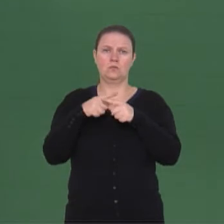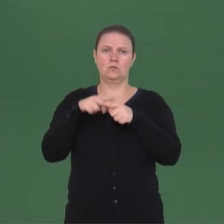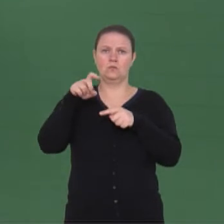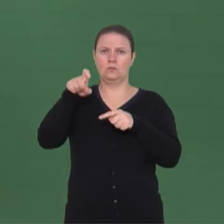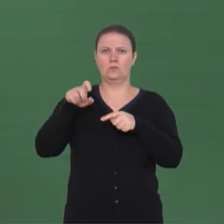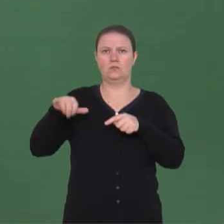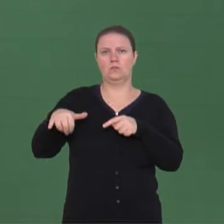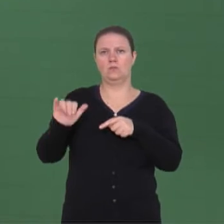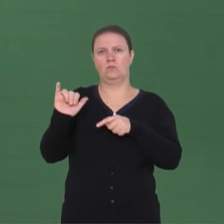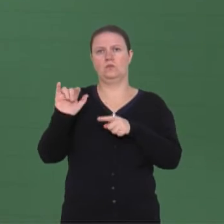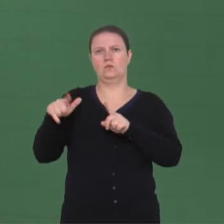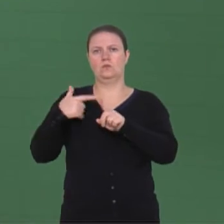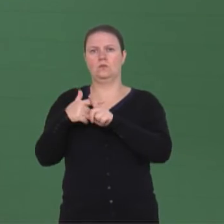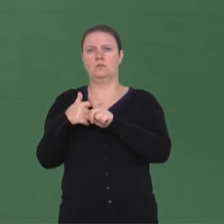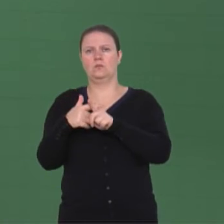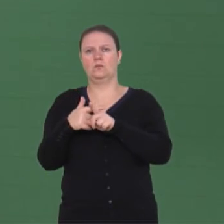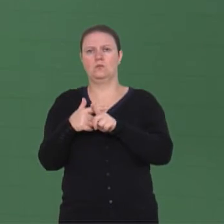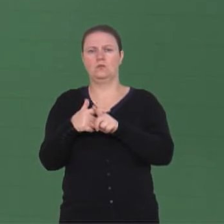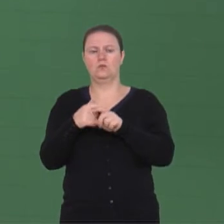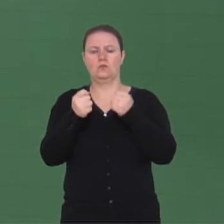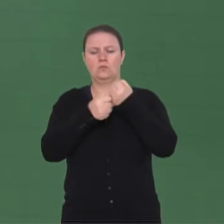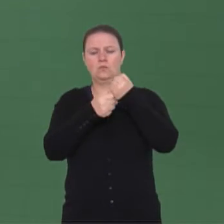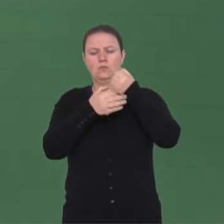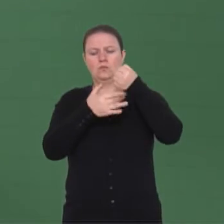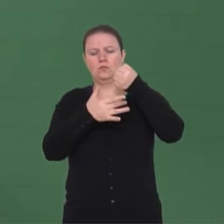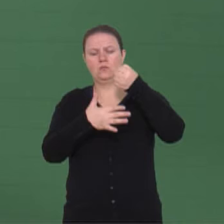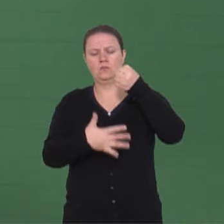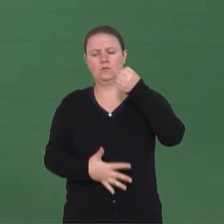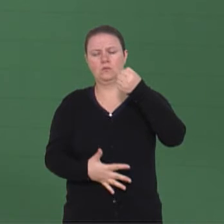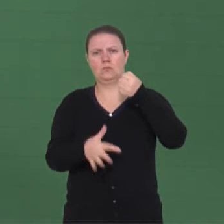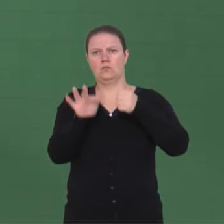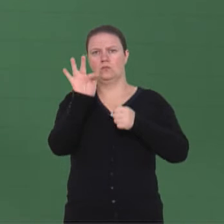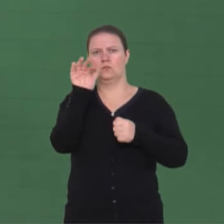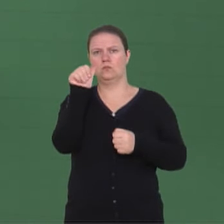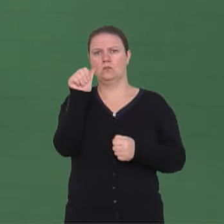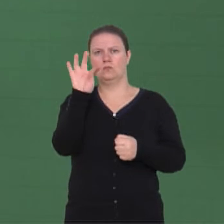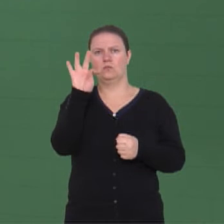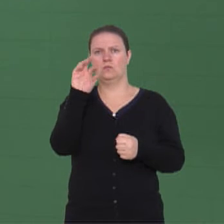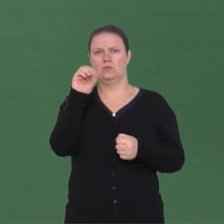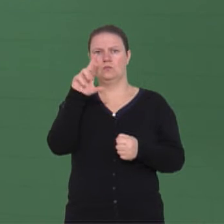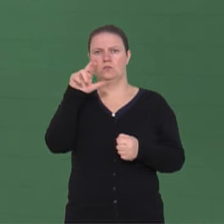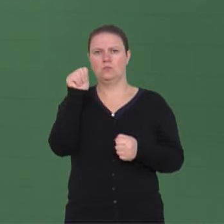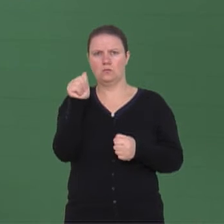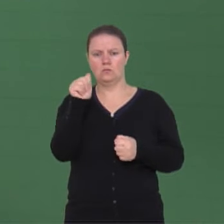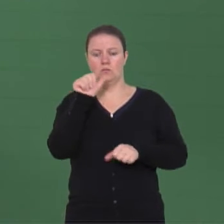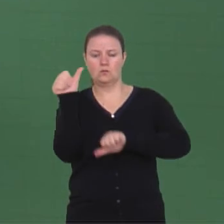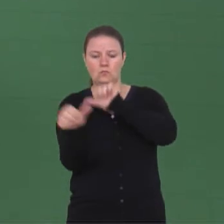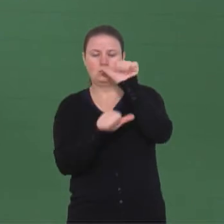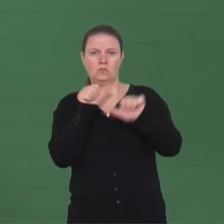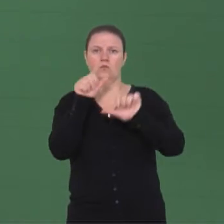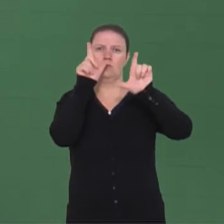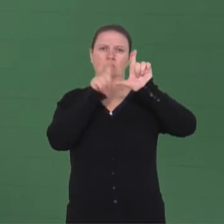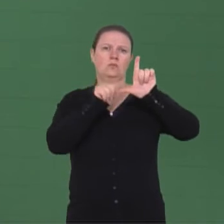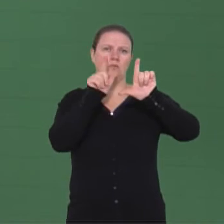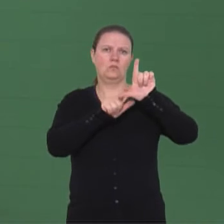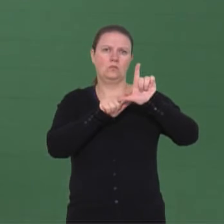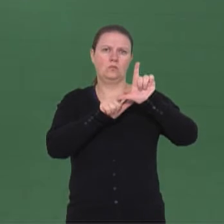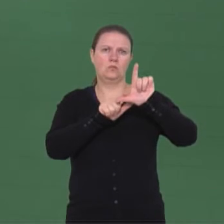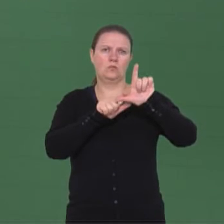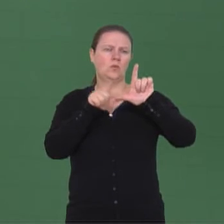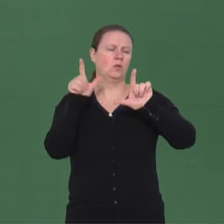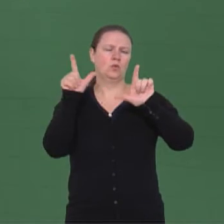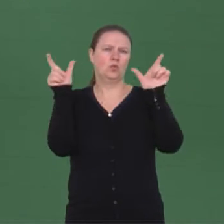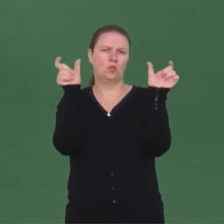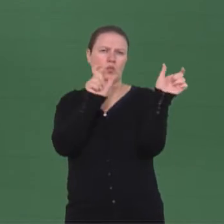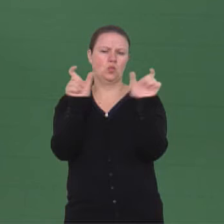1. São técnicas de fatoração. O que é fatorar? É transformar uma expressão algébrica num produto de termos.